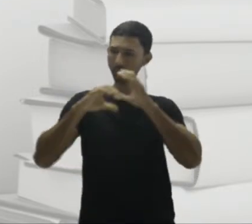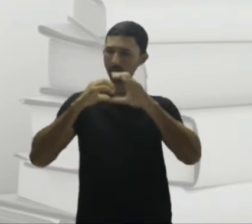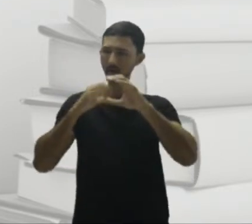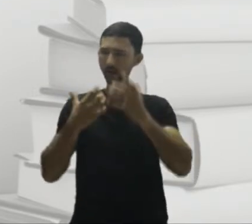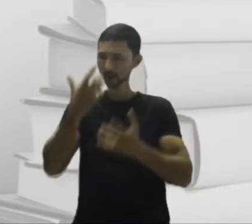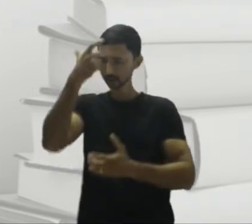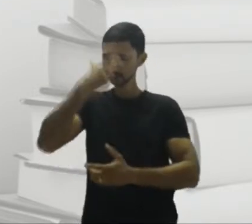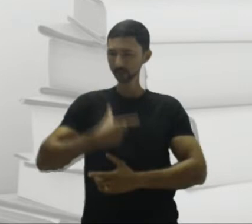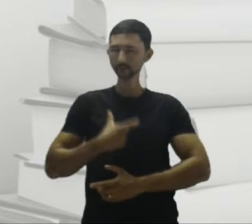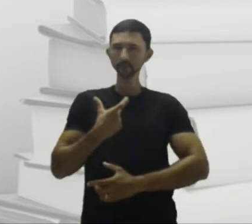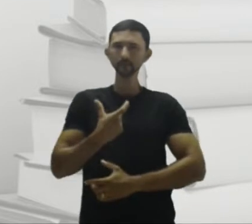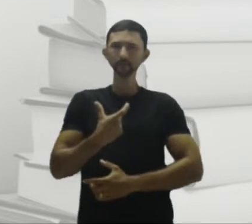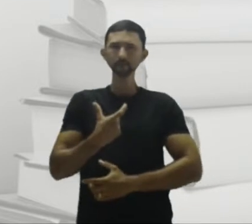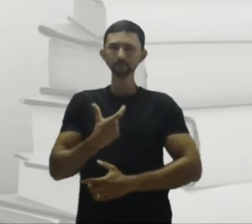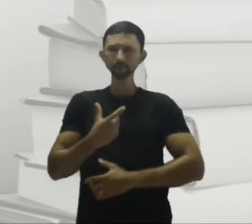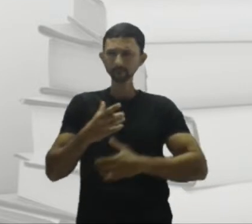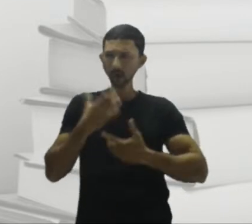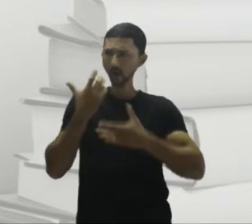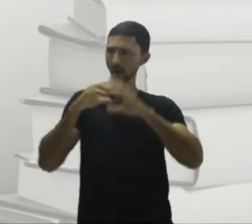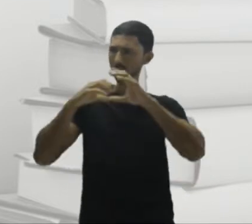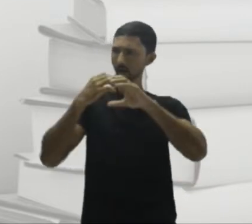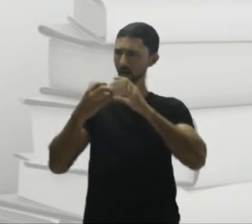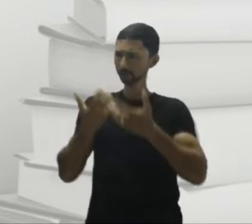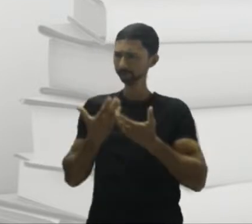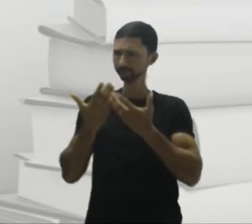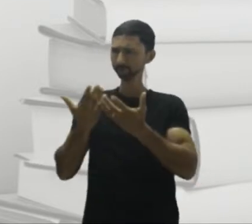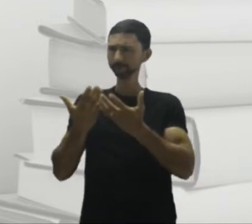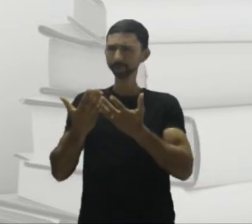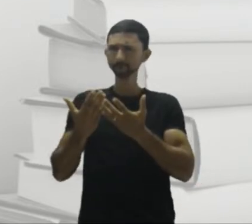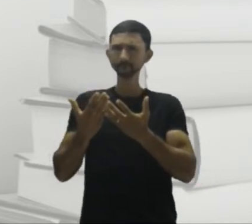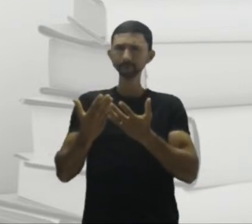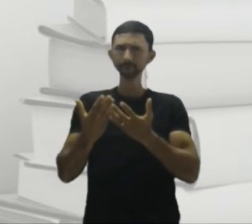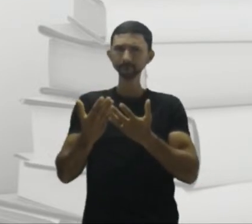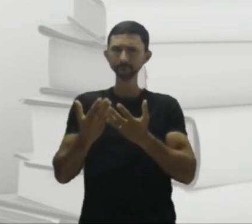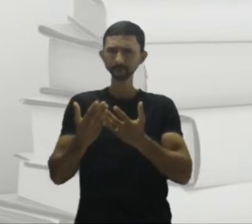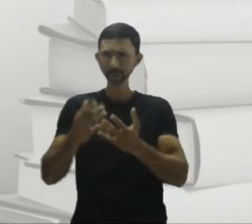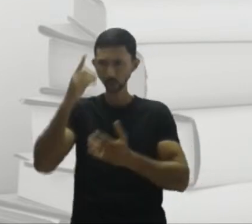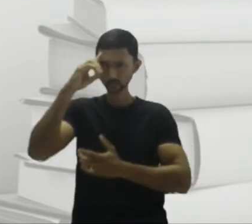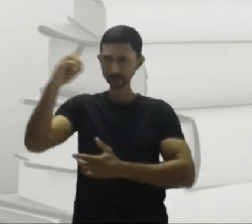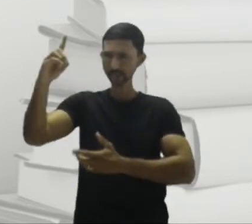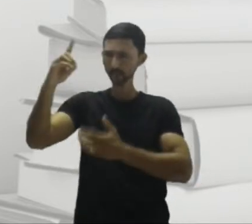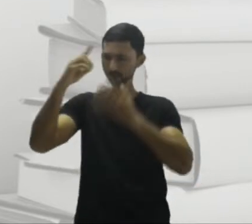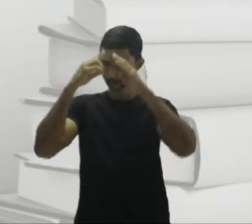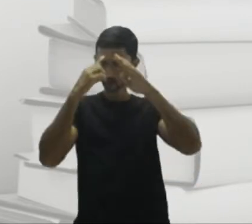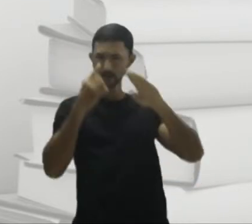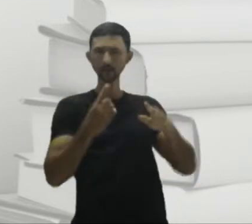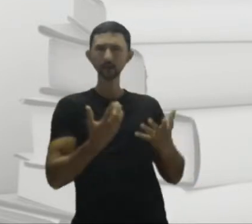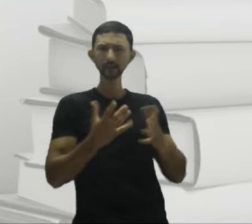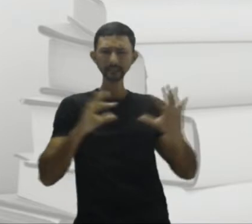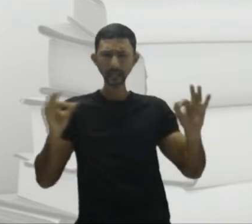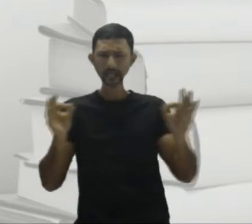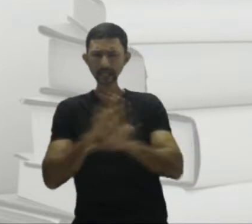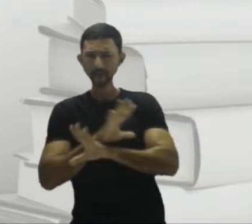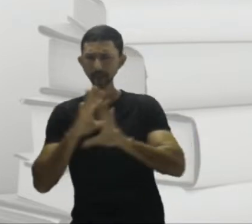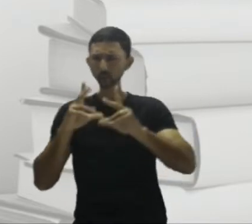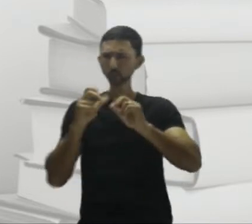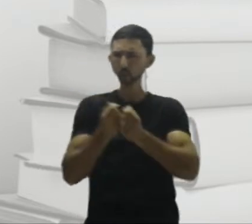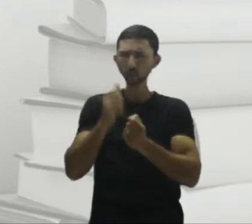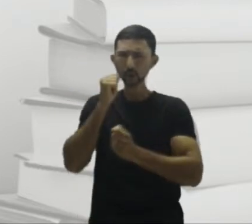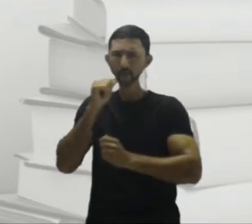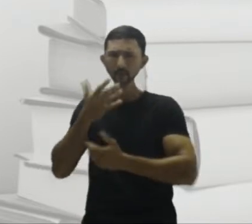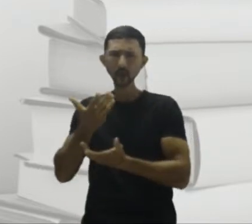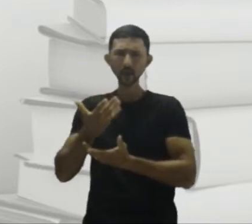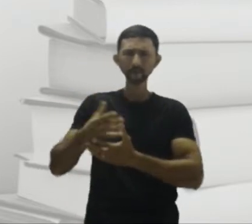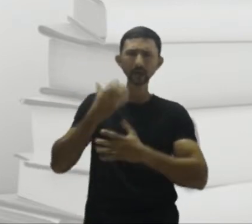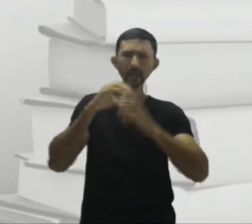o ilustre peito lusitano, a quem Netuno e Marte obedeceram. Cesse tudo que a musa antiga